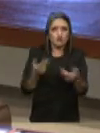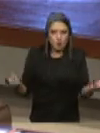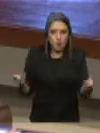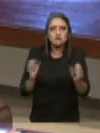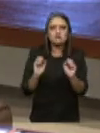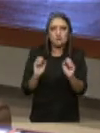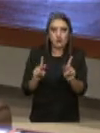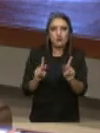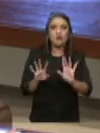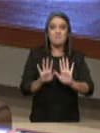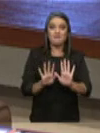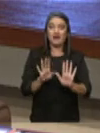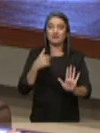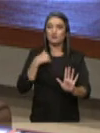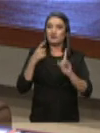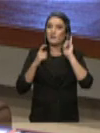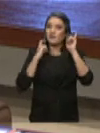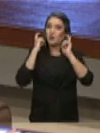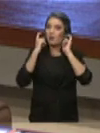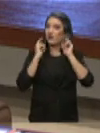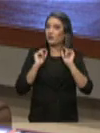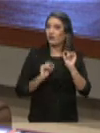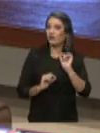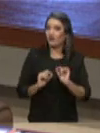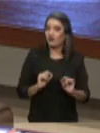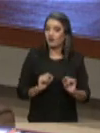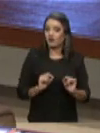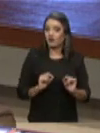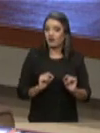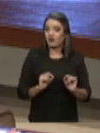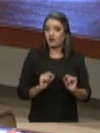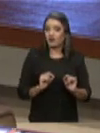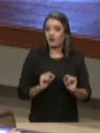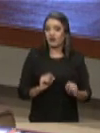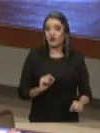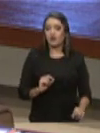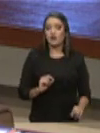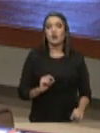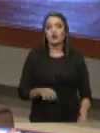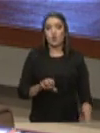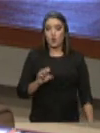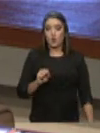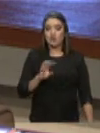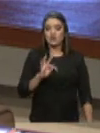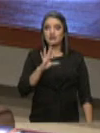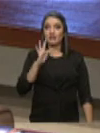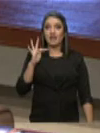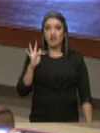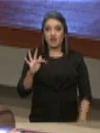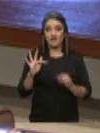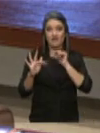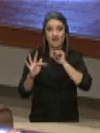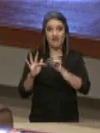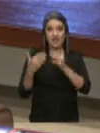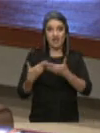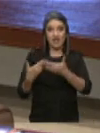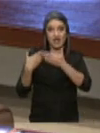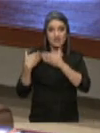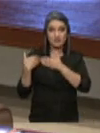minha preocupação maior está com a reputação da Corte como guardiã dos